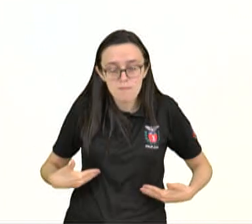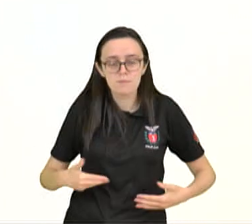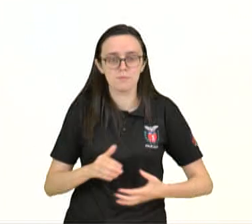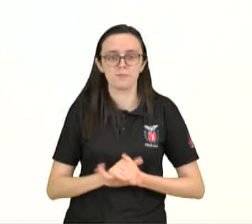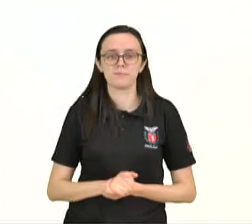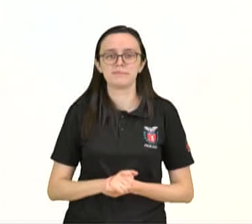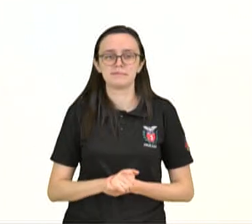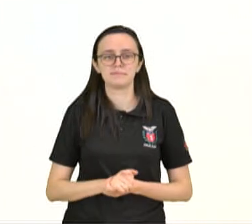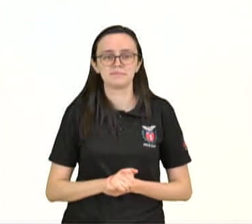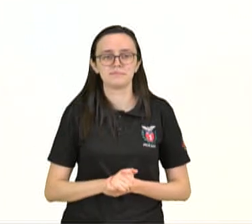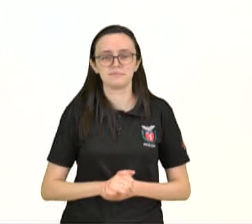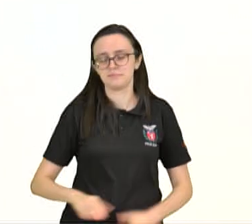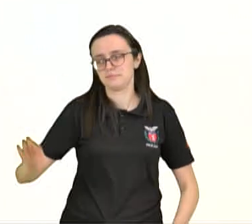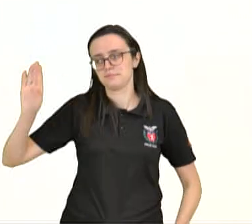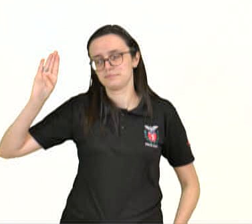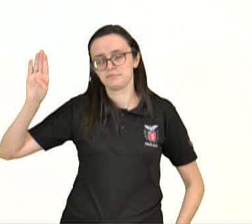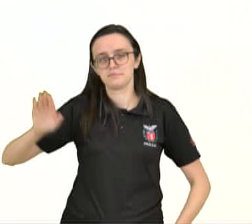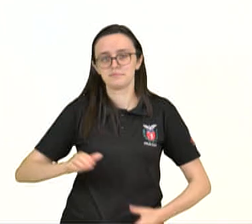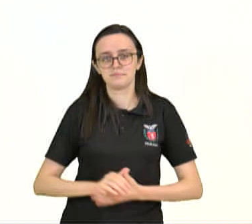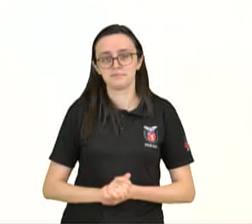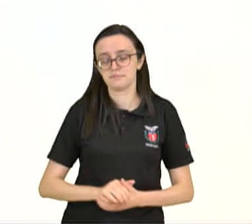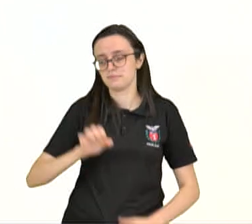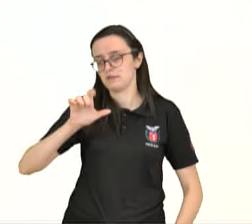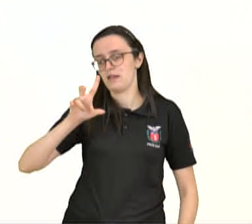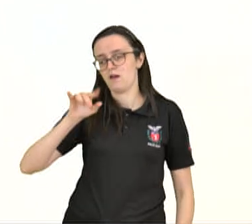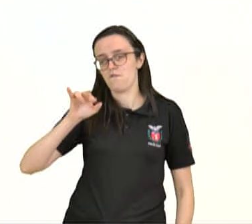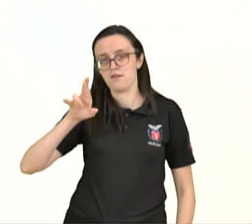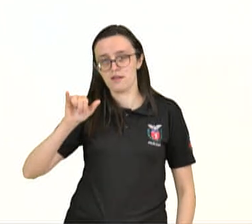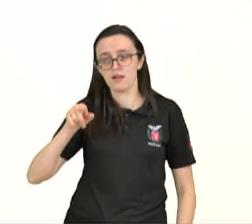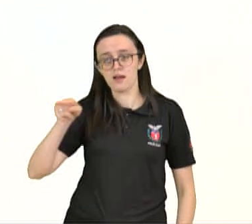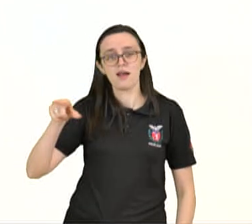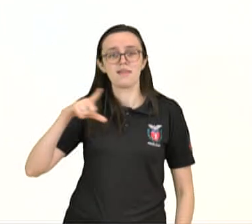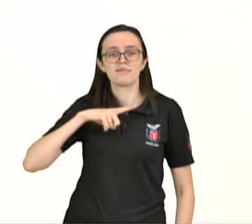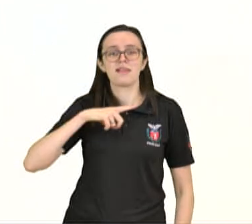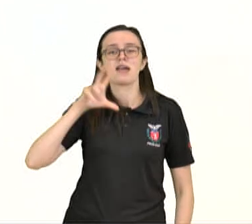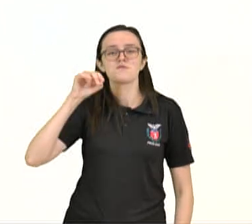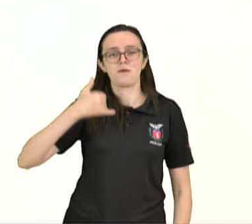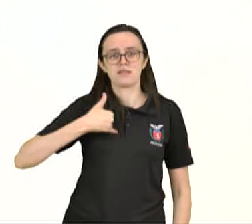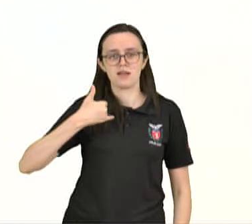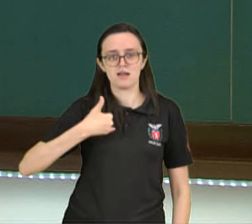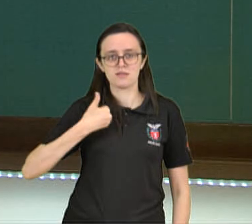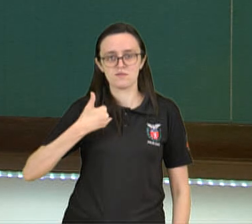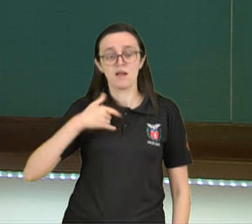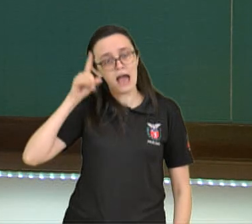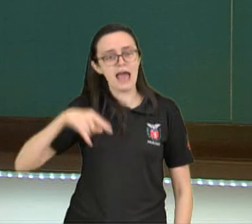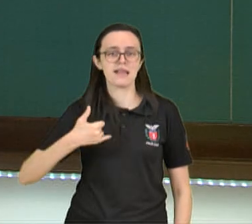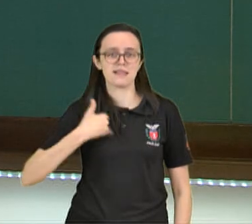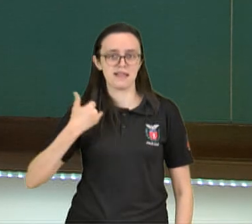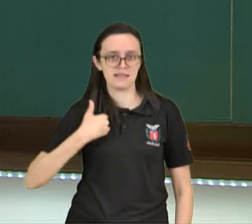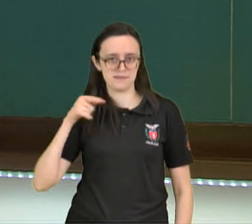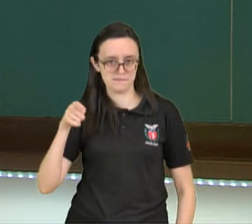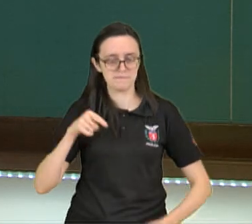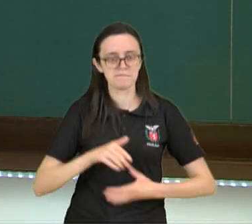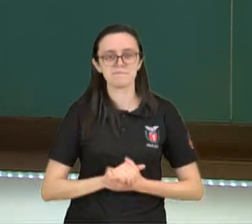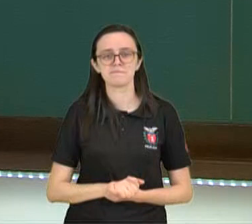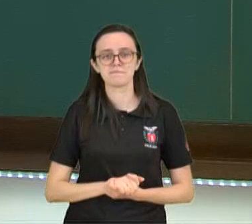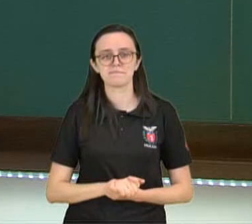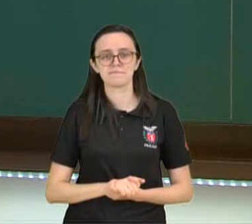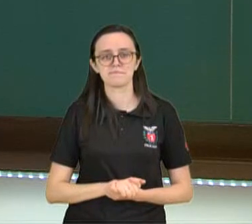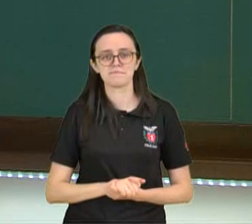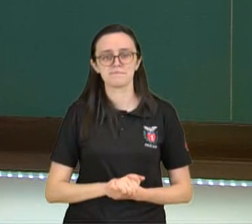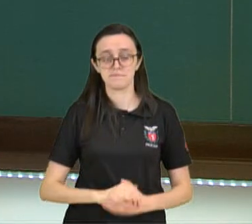Elvira tiene 50 años. Elvira tem 50 anos. Serve para dizer a idade.